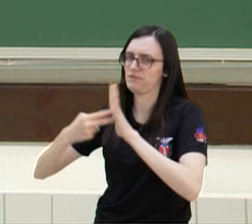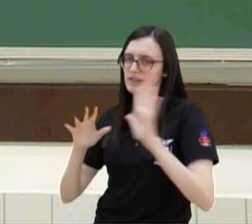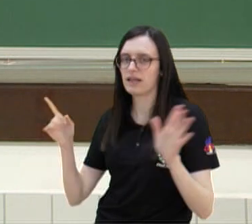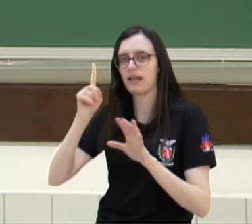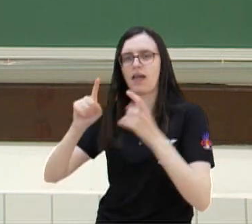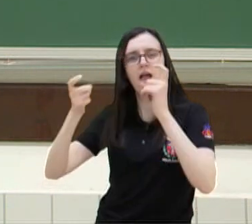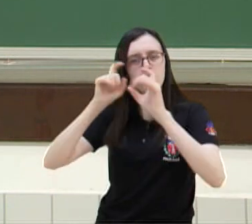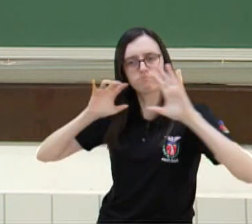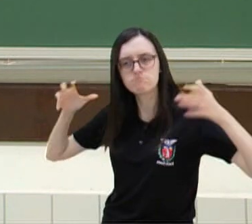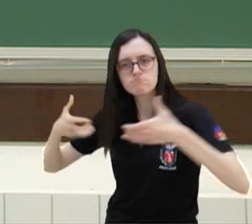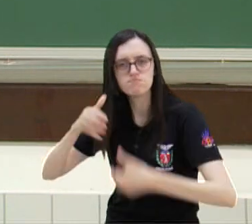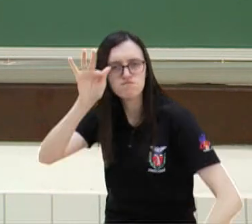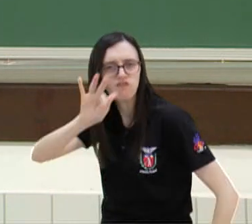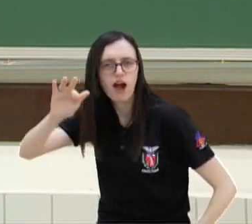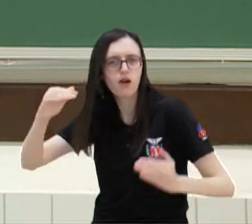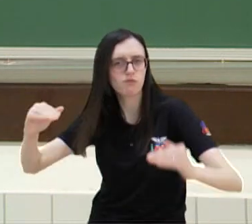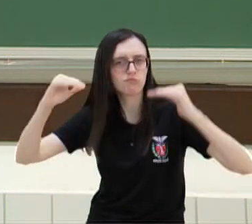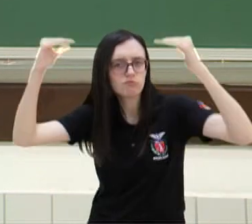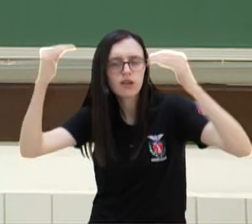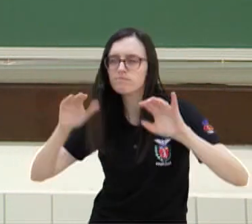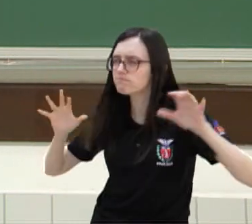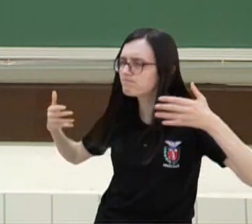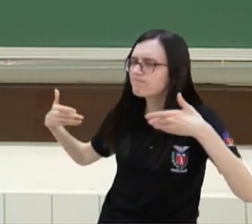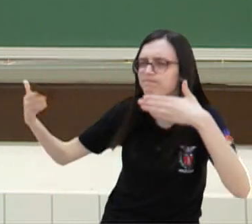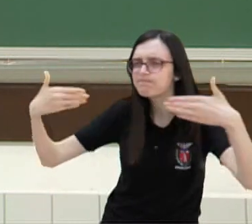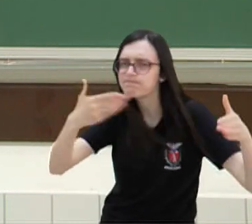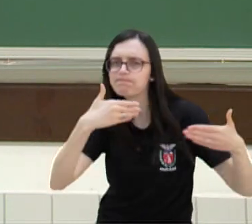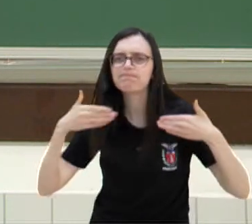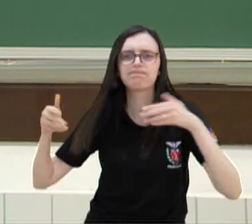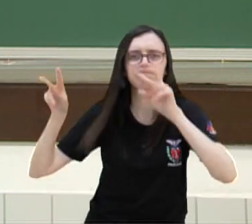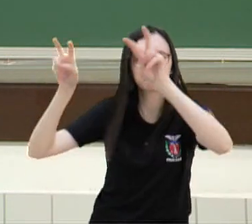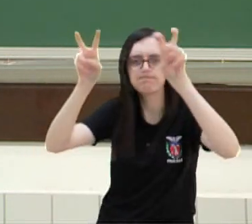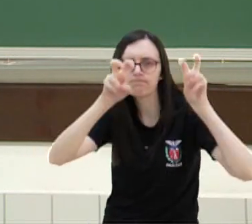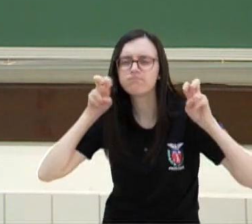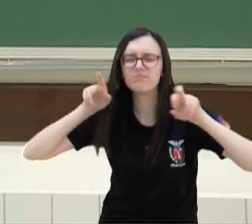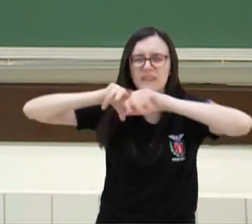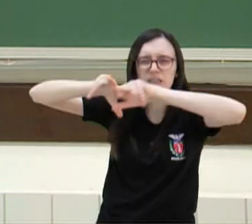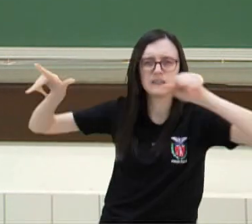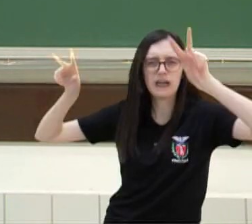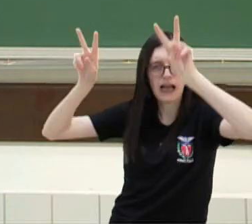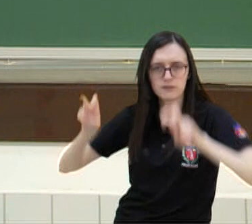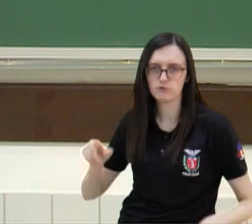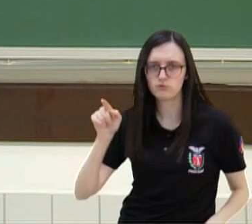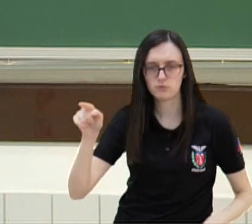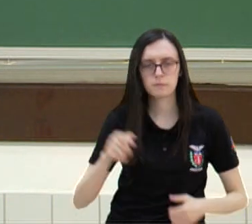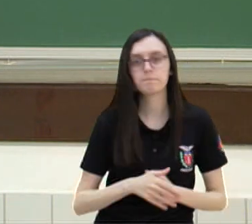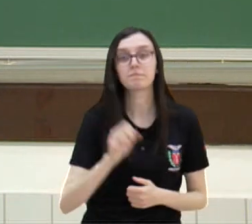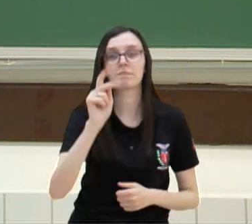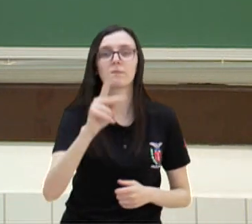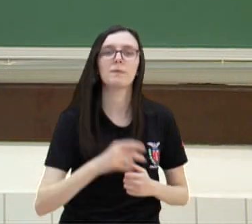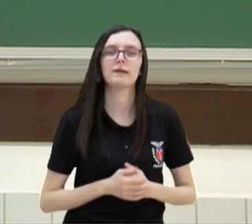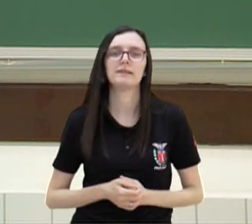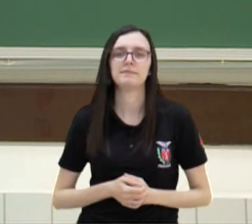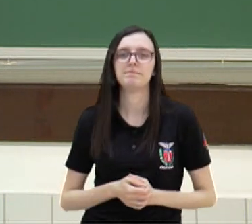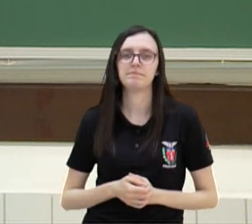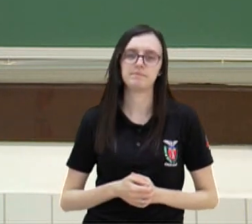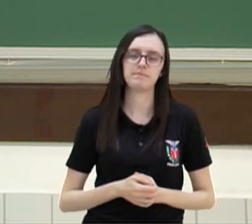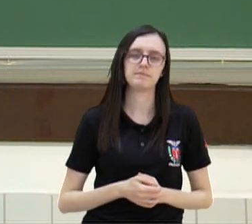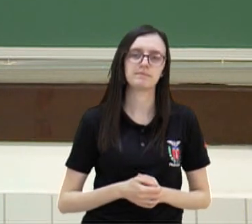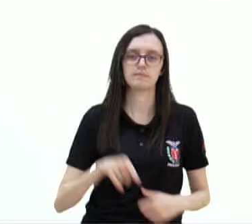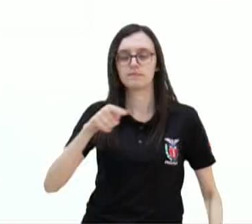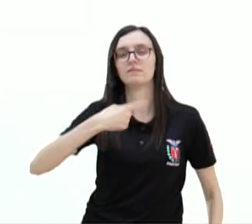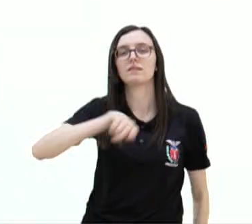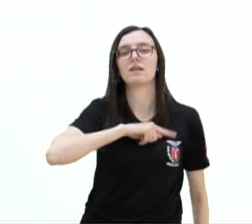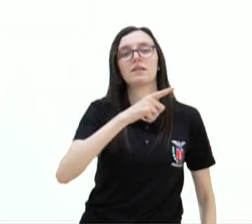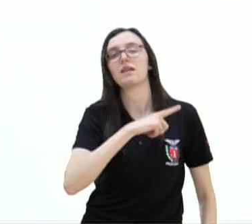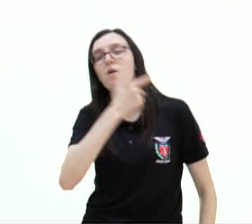reuniões acadêmicas. O pessoal das universidades se reúne para conversar sobre diversos assuntos, ok? E aqui nós temos